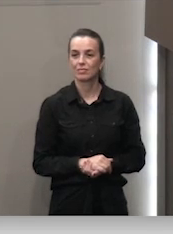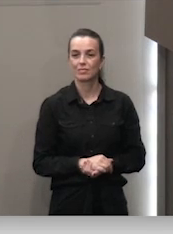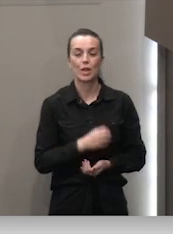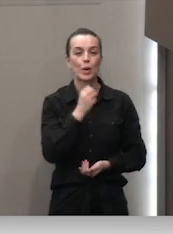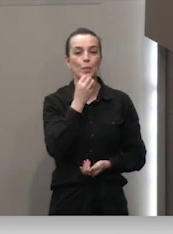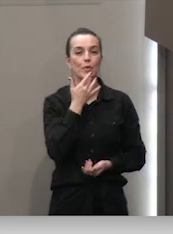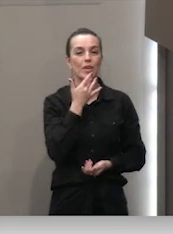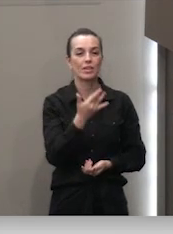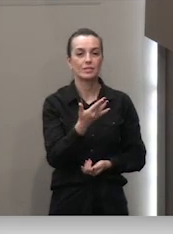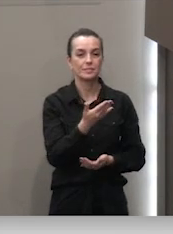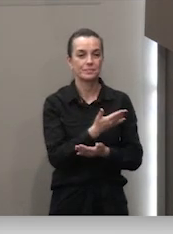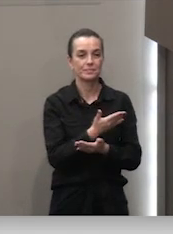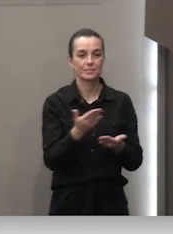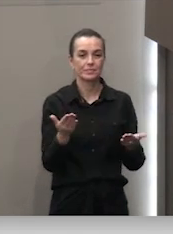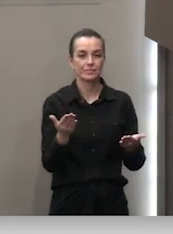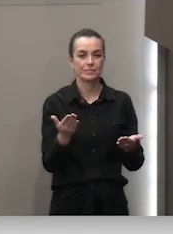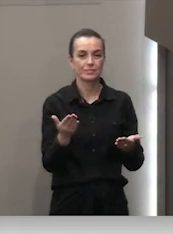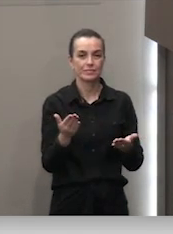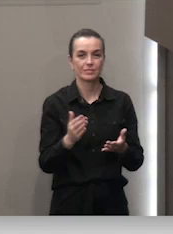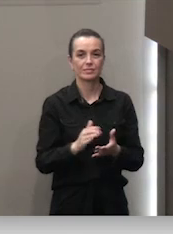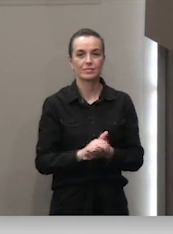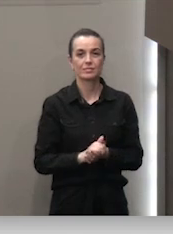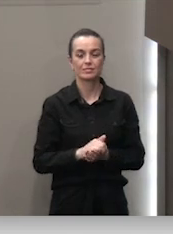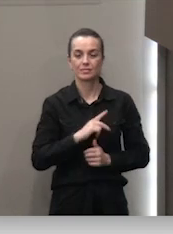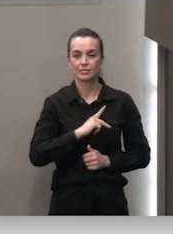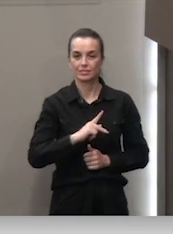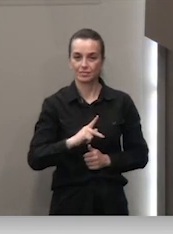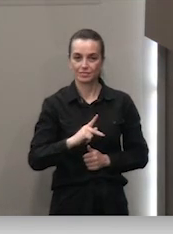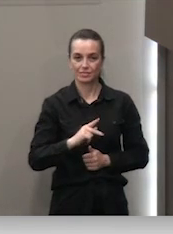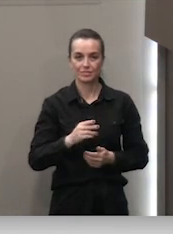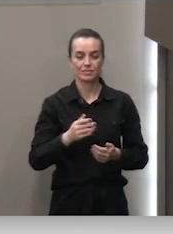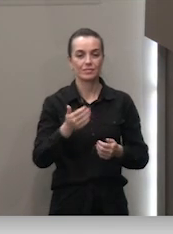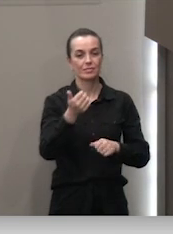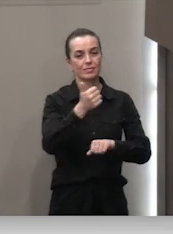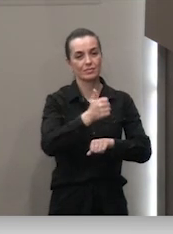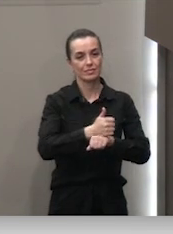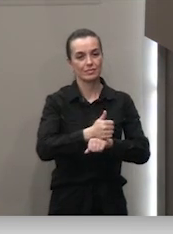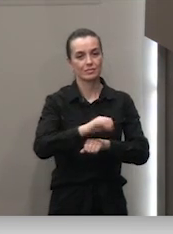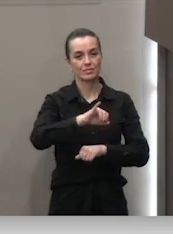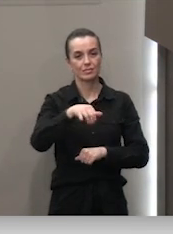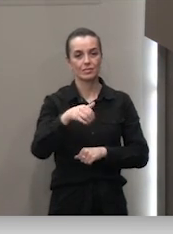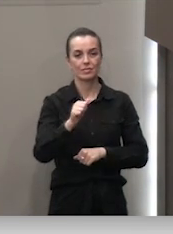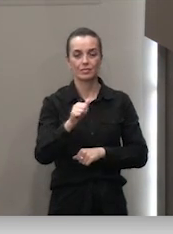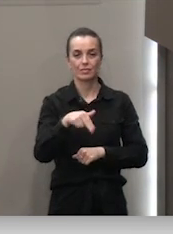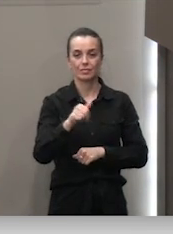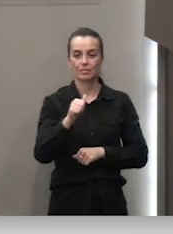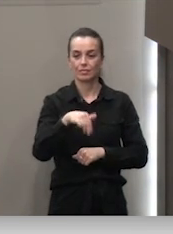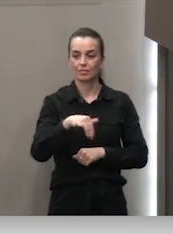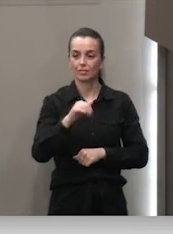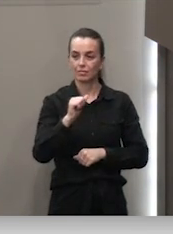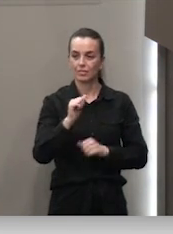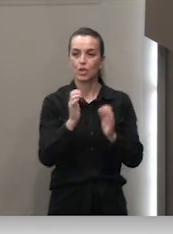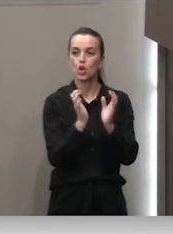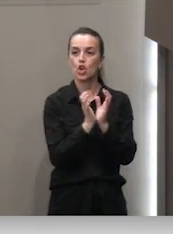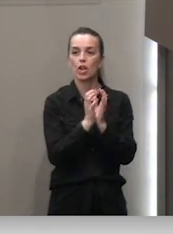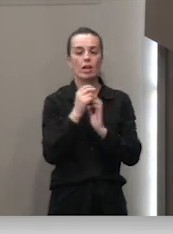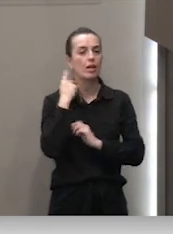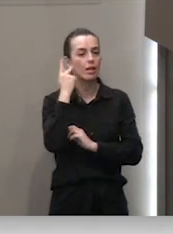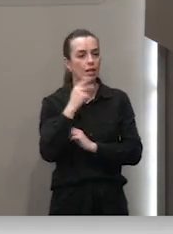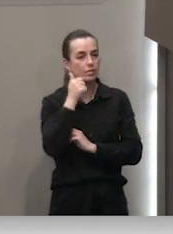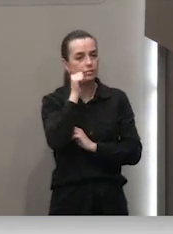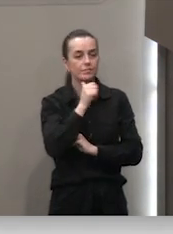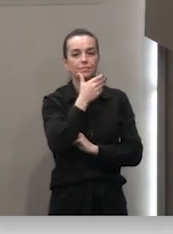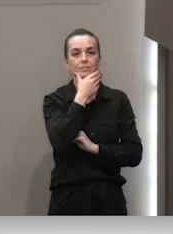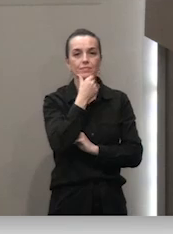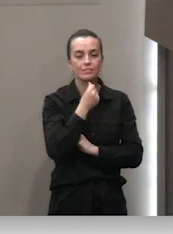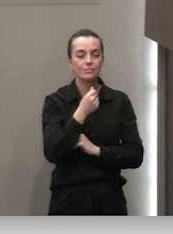Boa tarde, presidente. Em exercício, a Janaína Leite Portela, os colegas vereadores e vereadoras, comunidade que nós assistimos com as